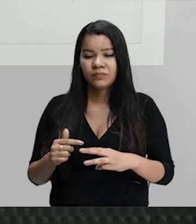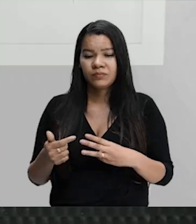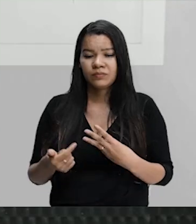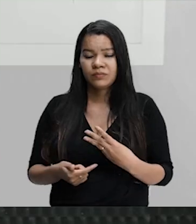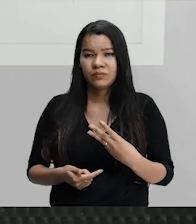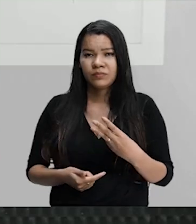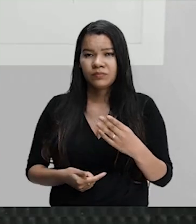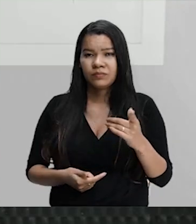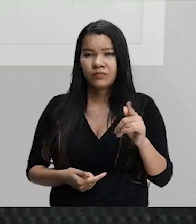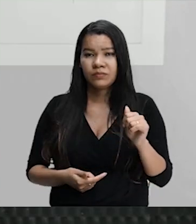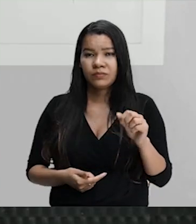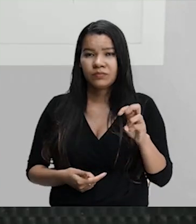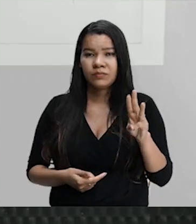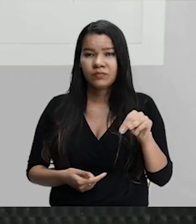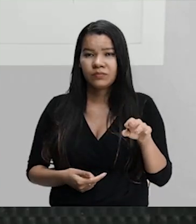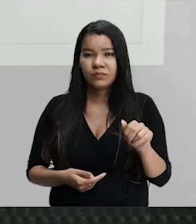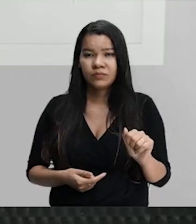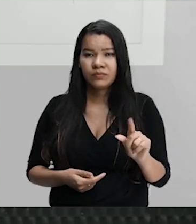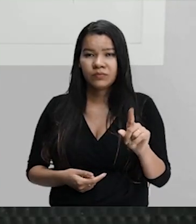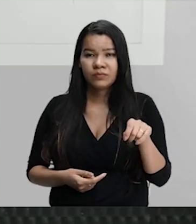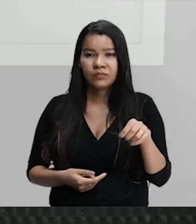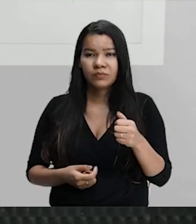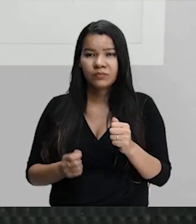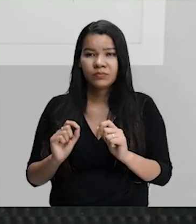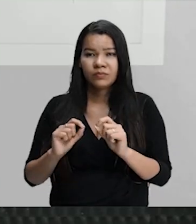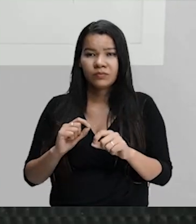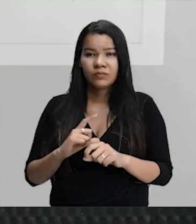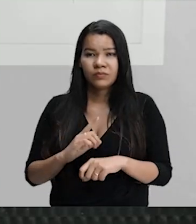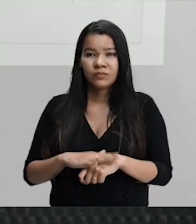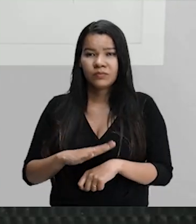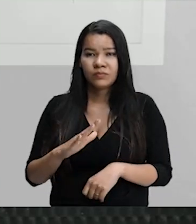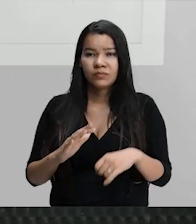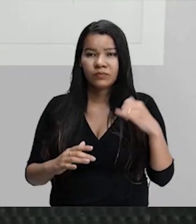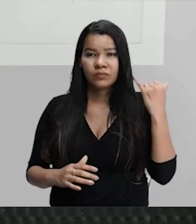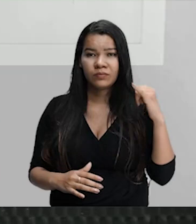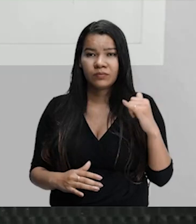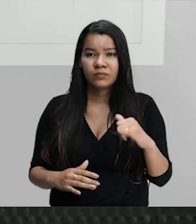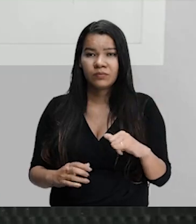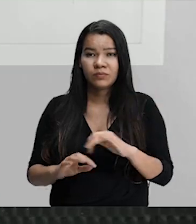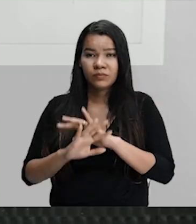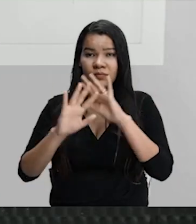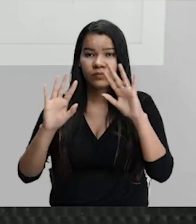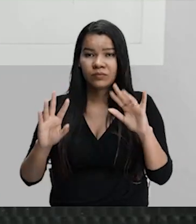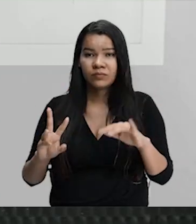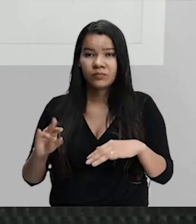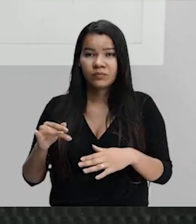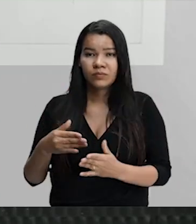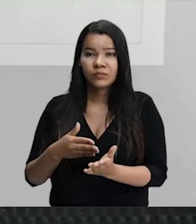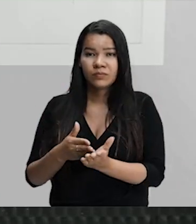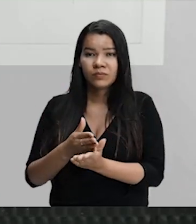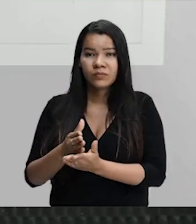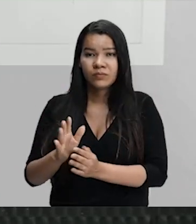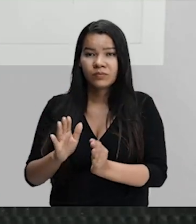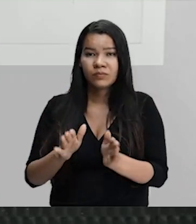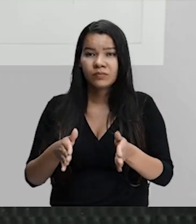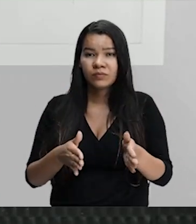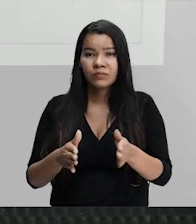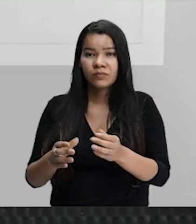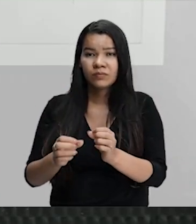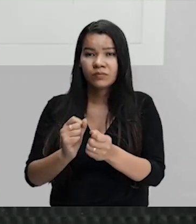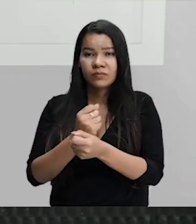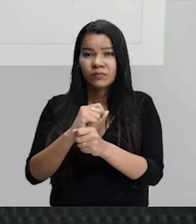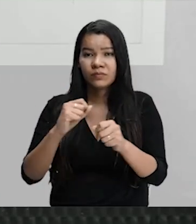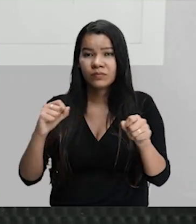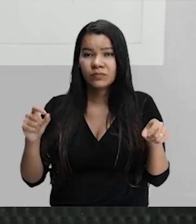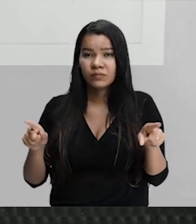raio gama é aquele que é mais energético, logicamente, ele vai percorrer caminhos maiores